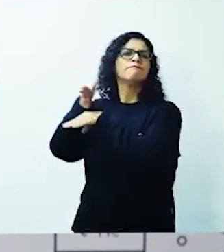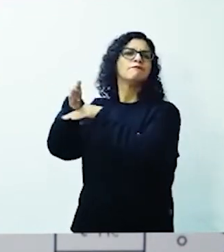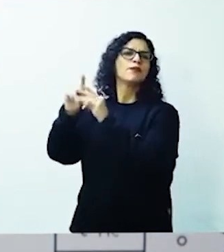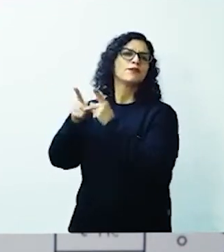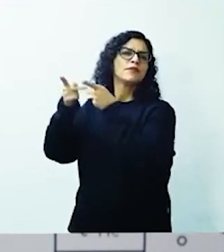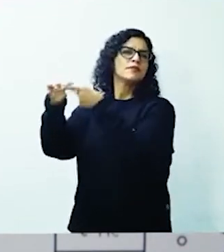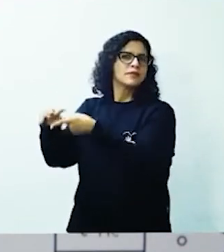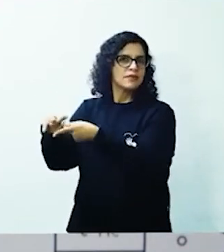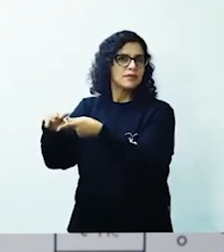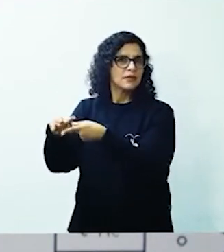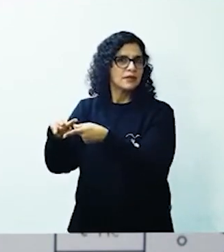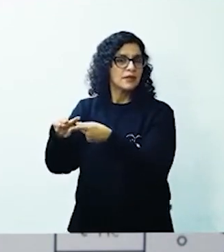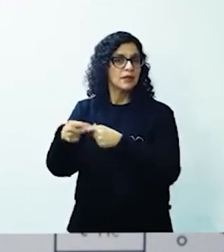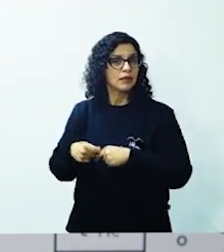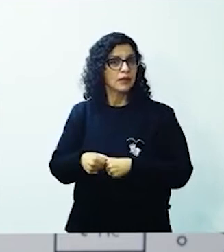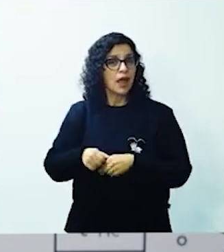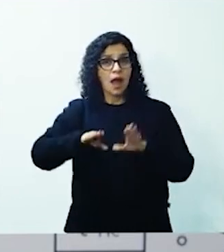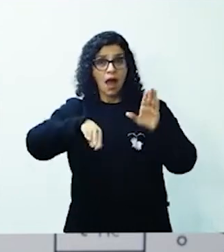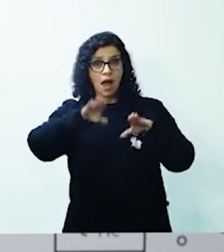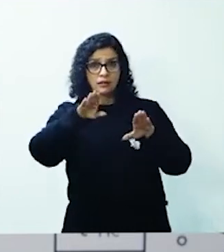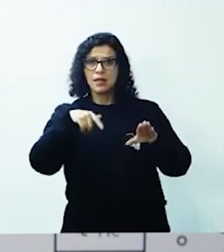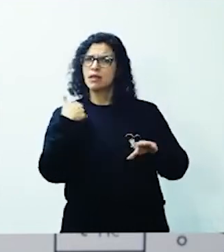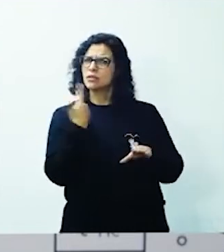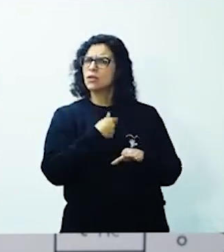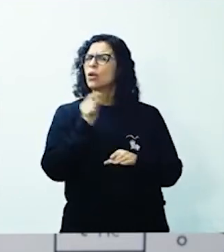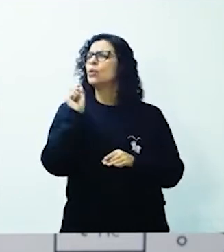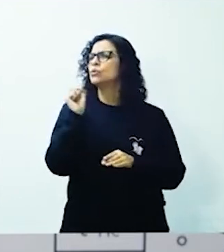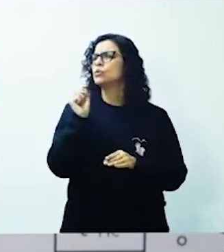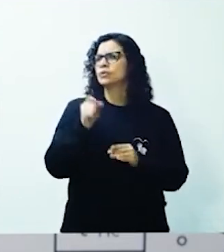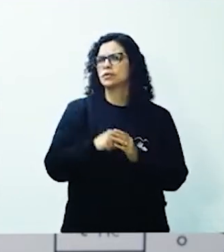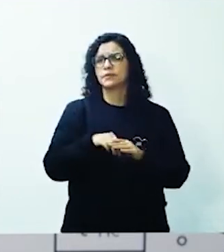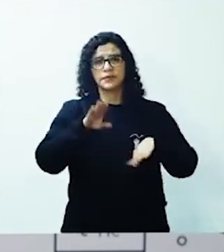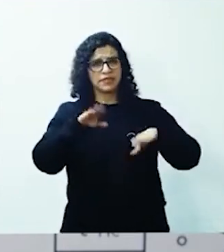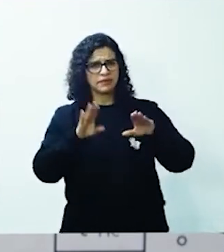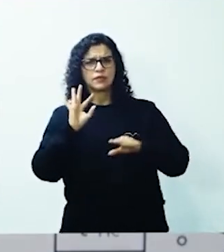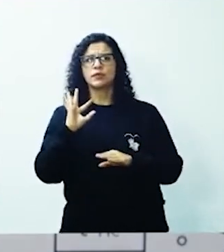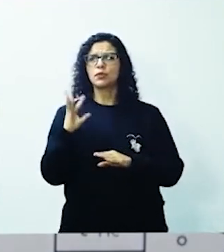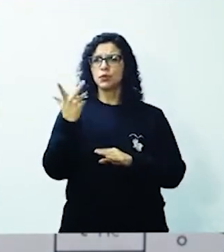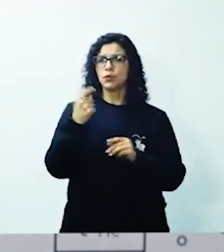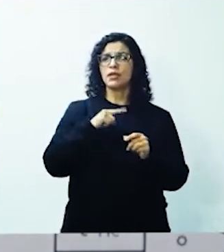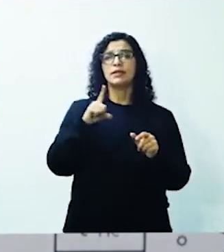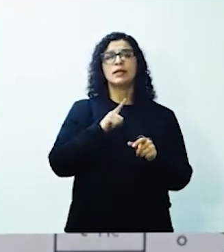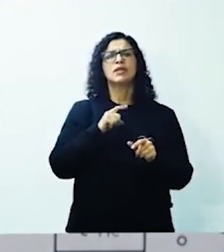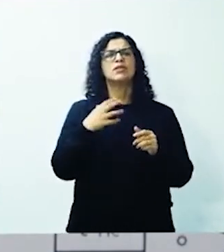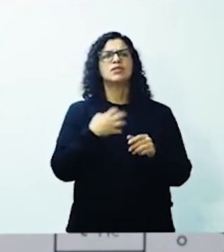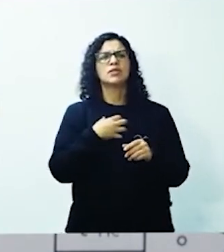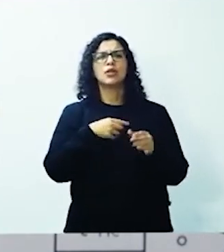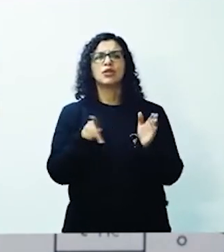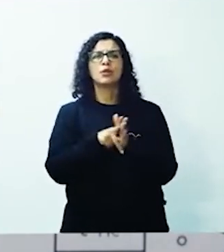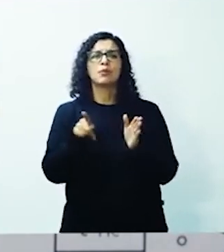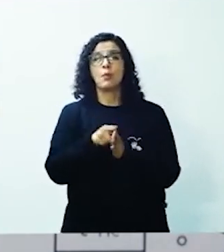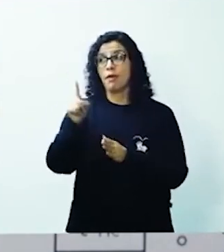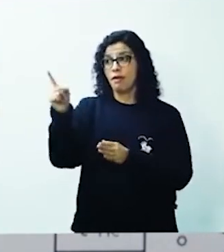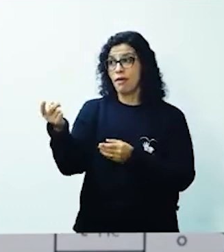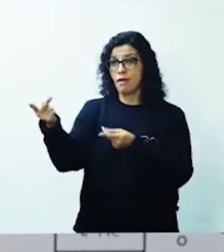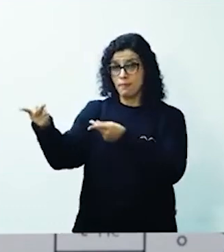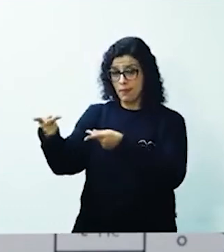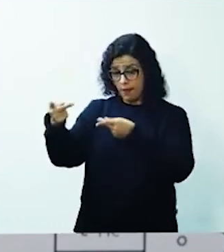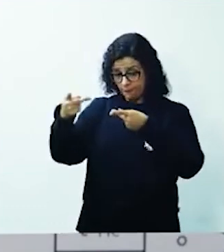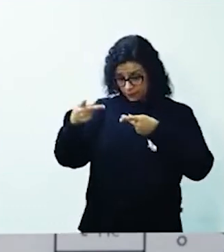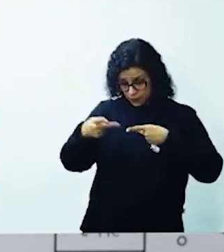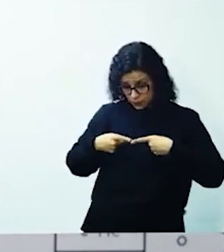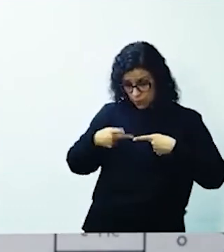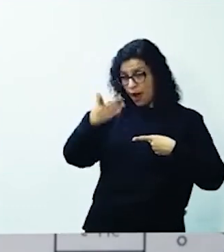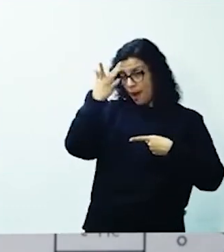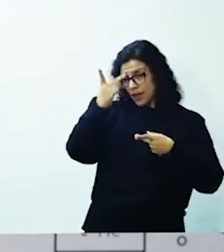que interessante. Em muitos casos, né? Muitos casos acontece a troca de visitas. Hoje eu